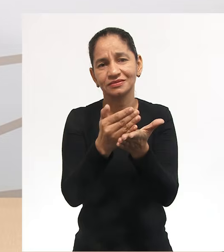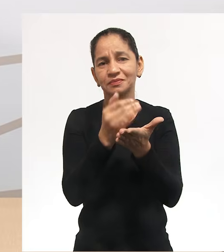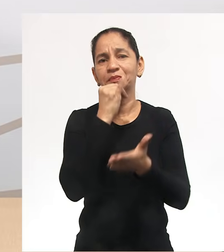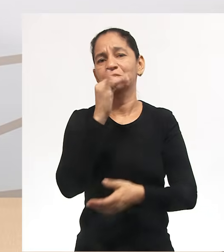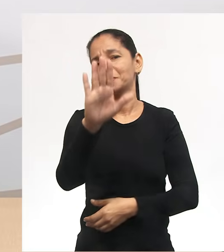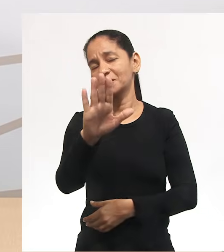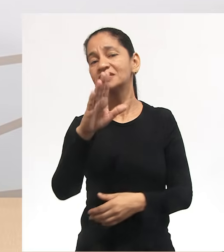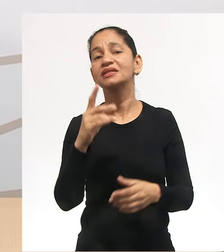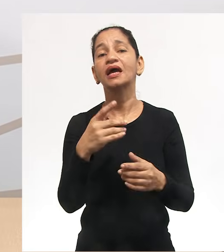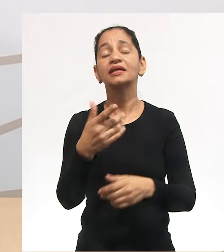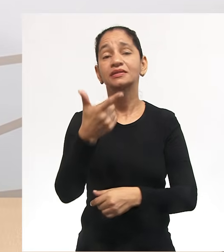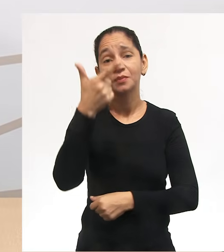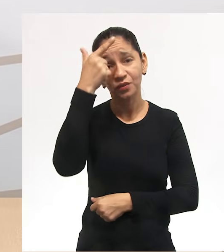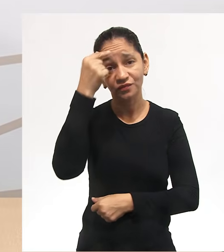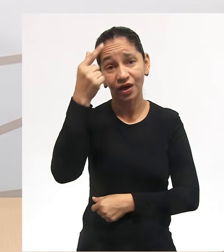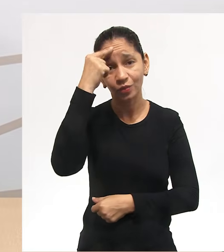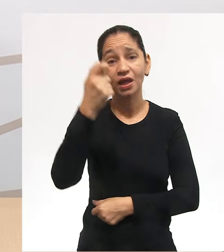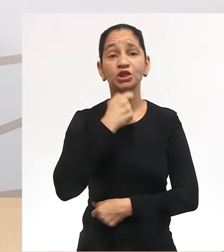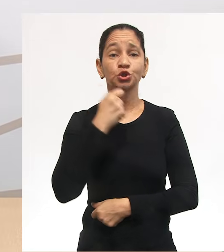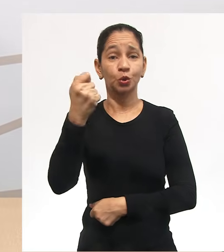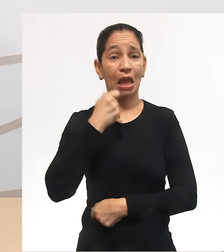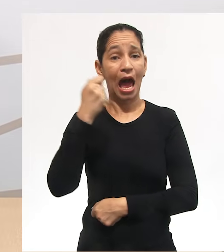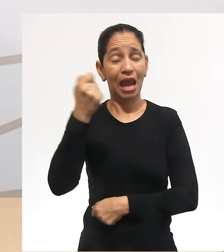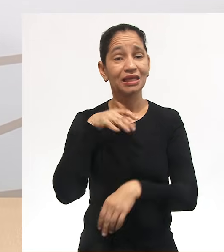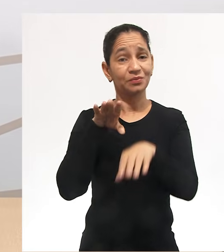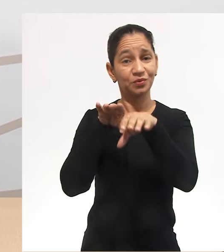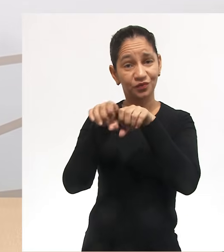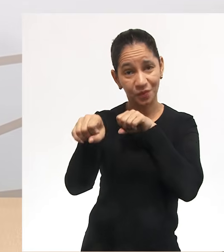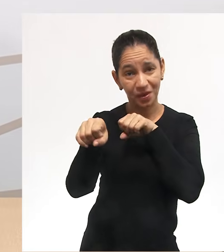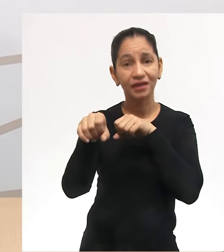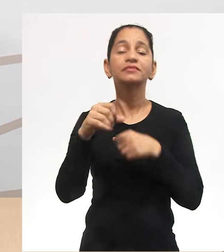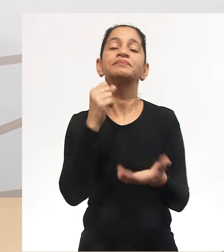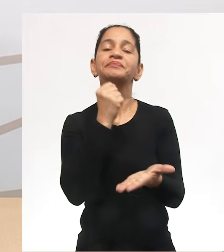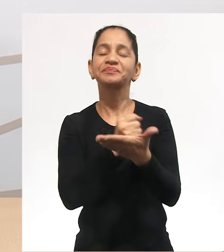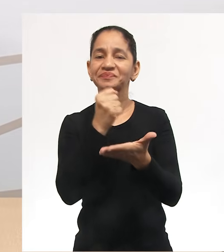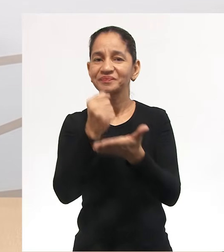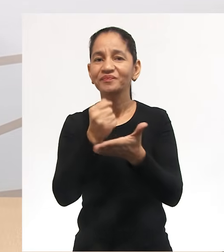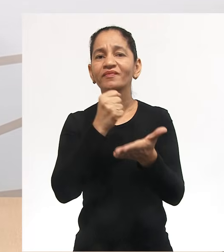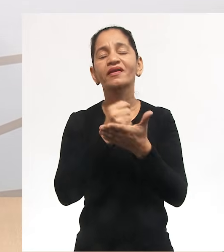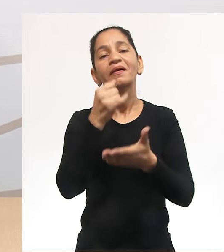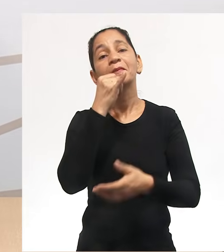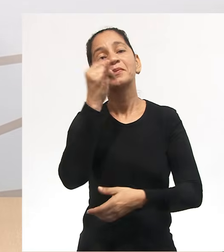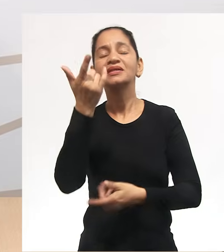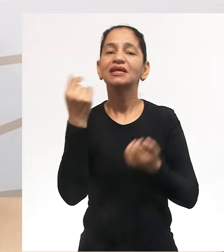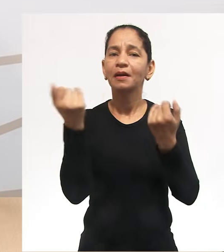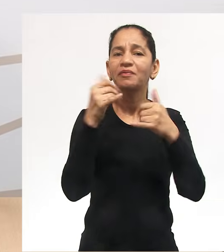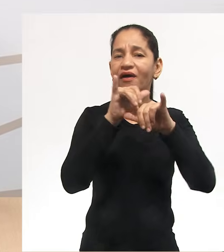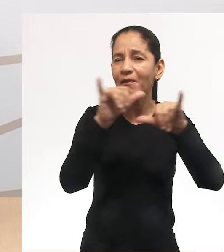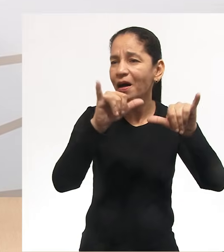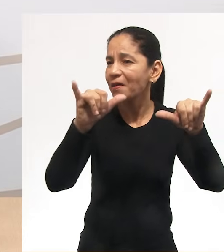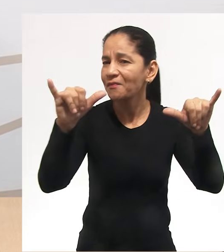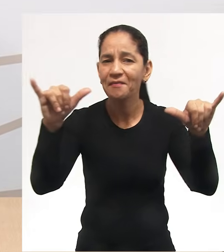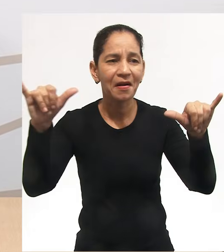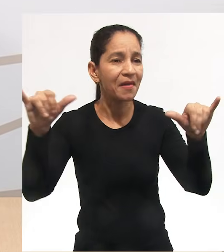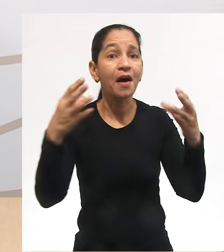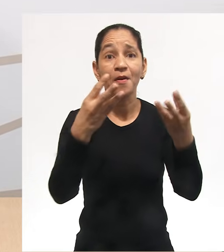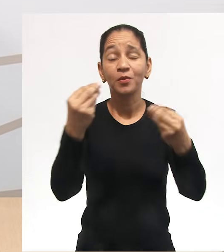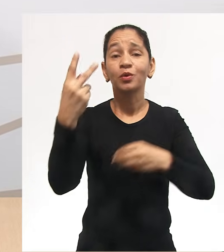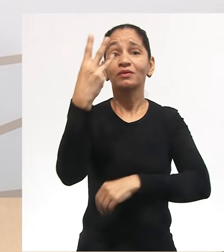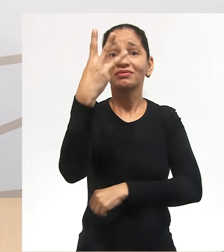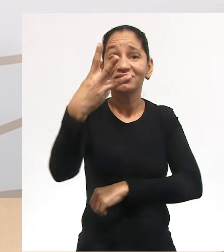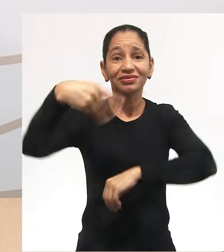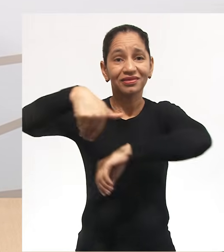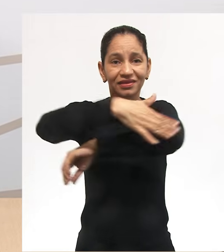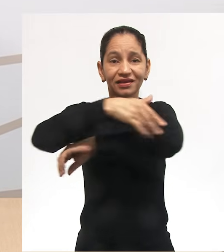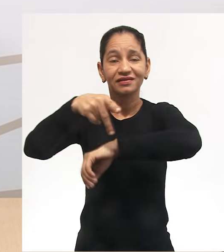iniciando a faculdade de jornalismo. Aí eu fui contratada por uma empresa para fazer uma campanha por lá. E eu lembro que